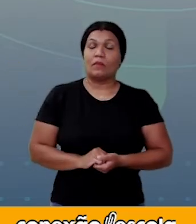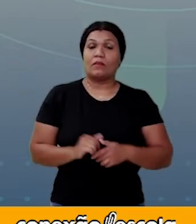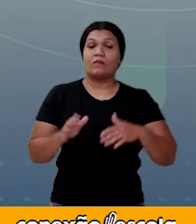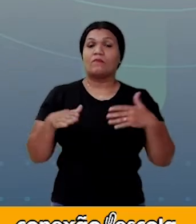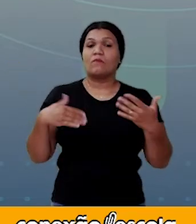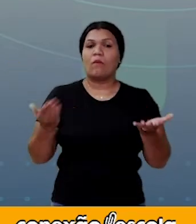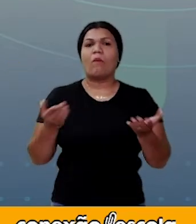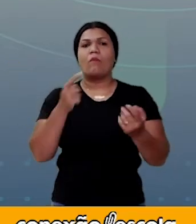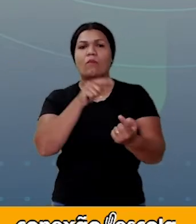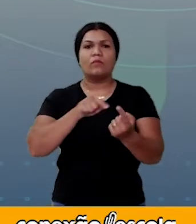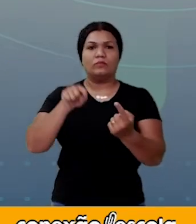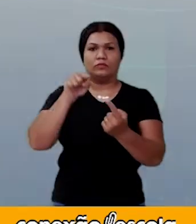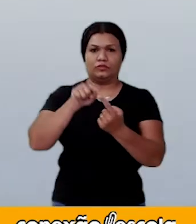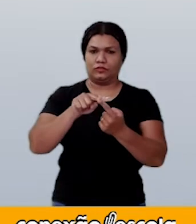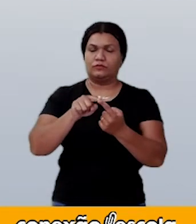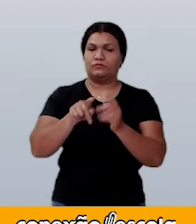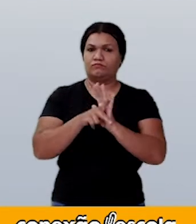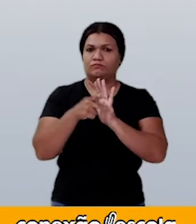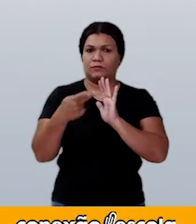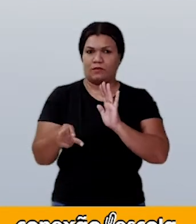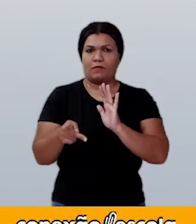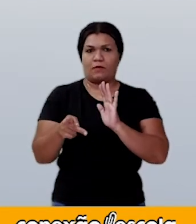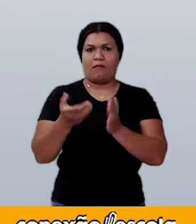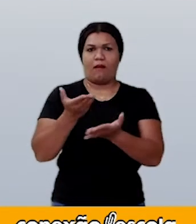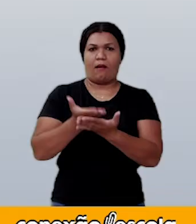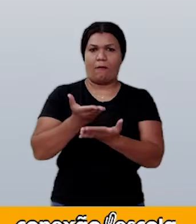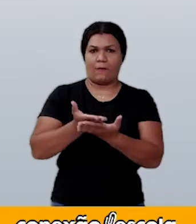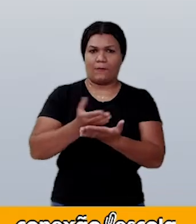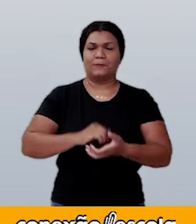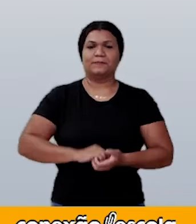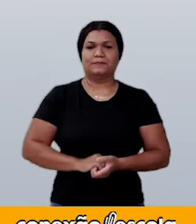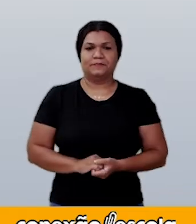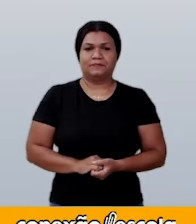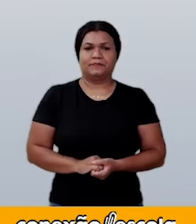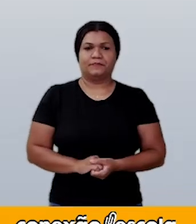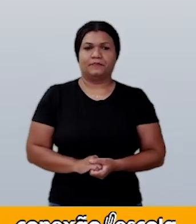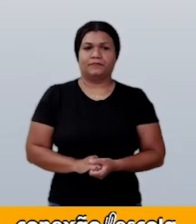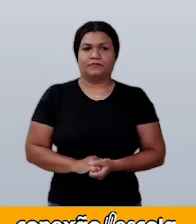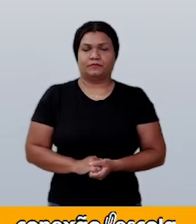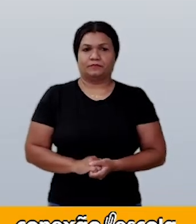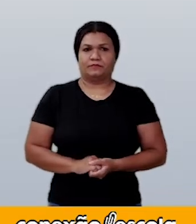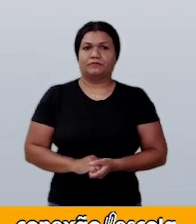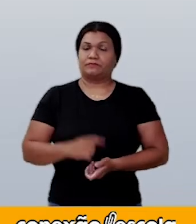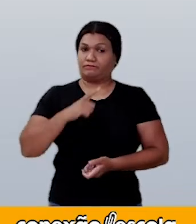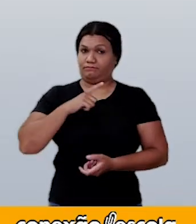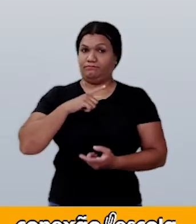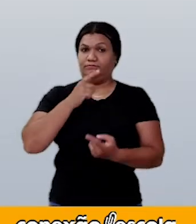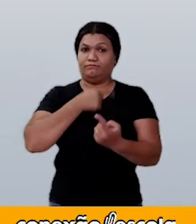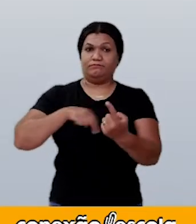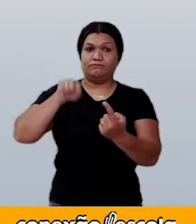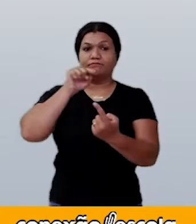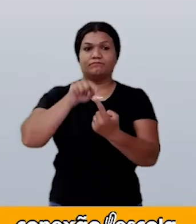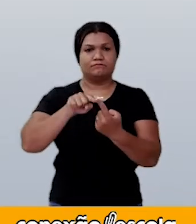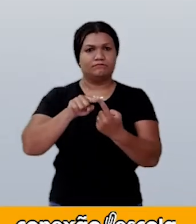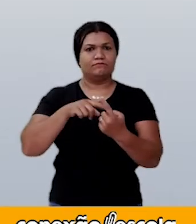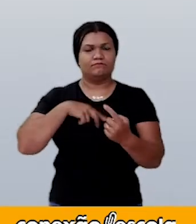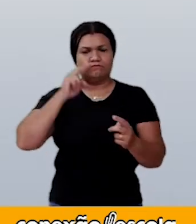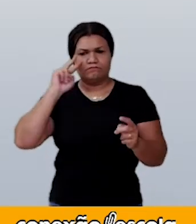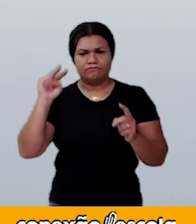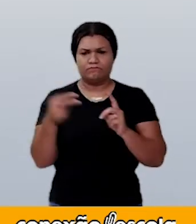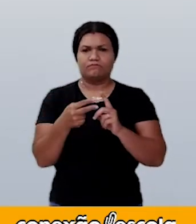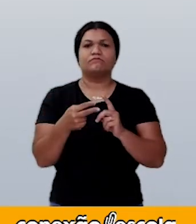quais são os nossos objetivos nessa videoaula. Ela tem como objetivo